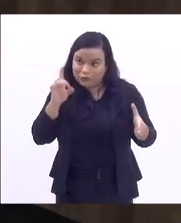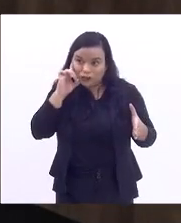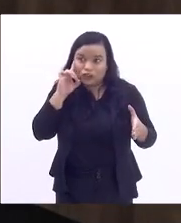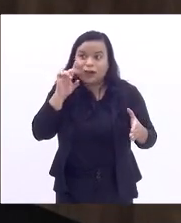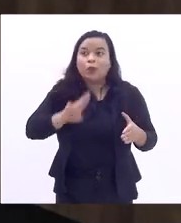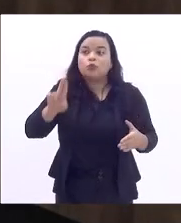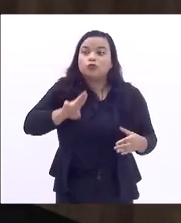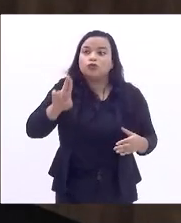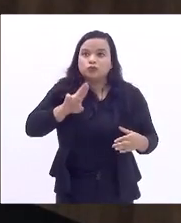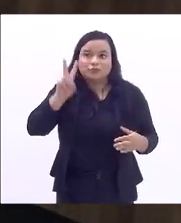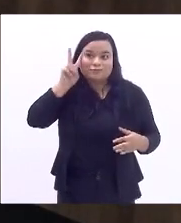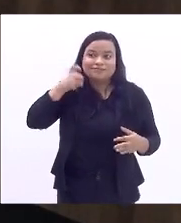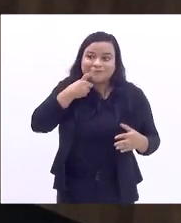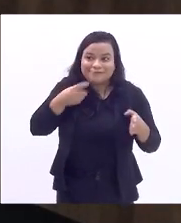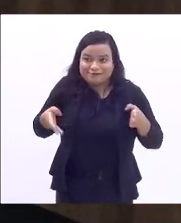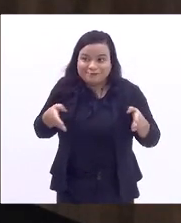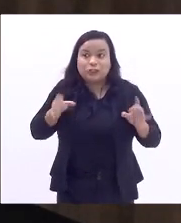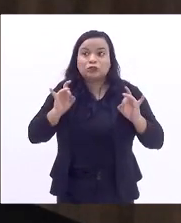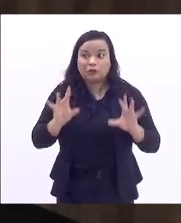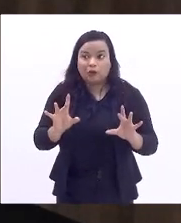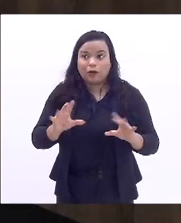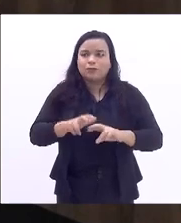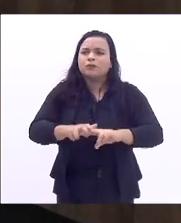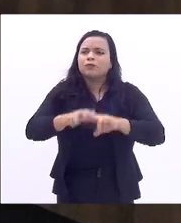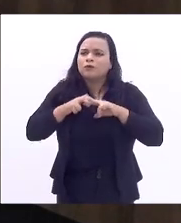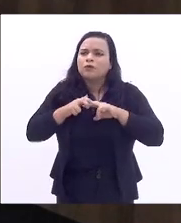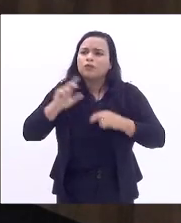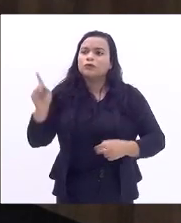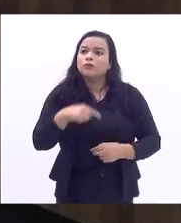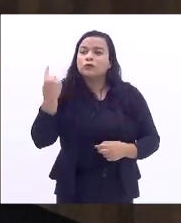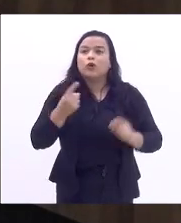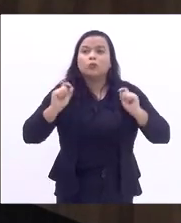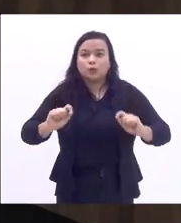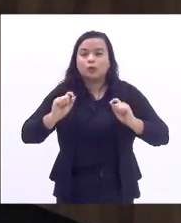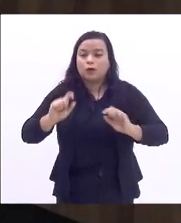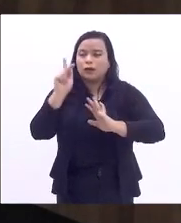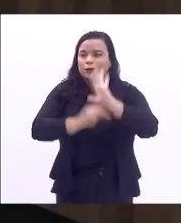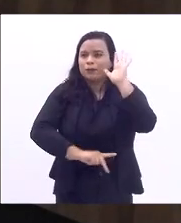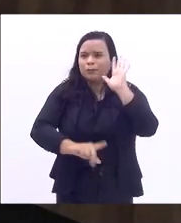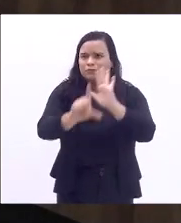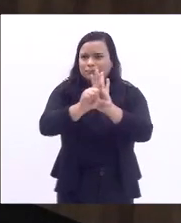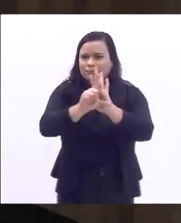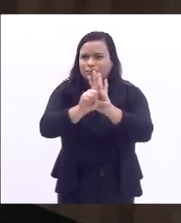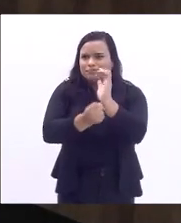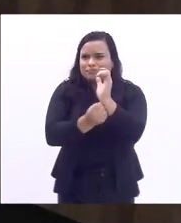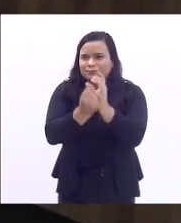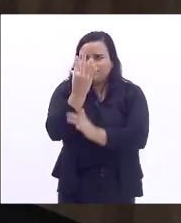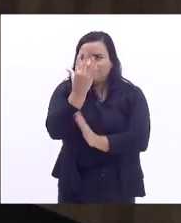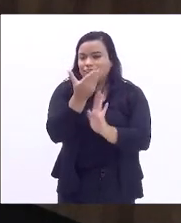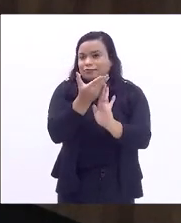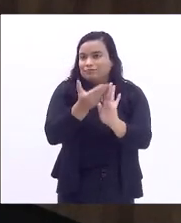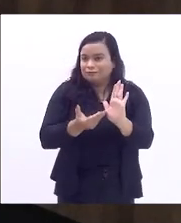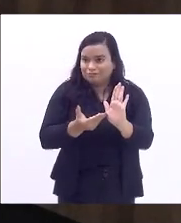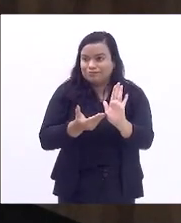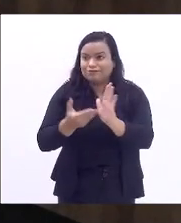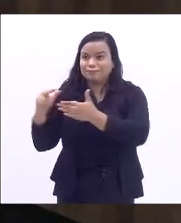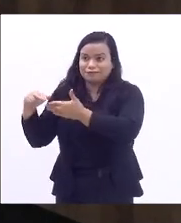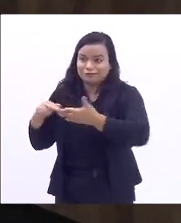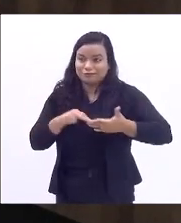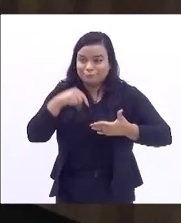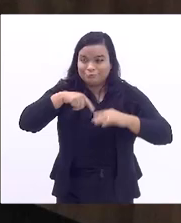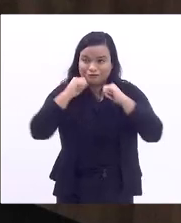em dias úteis razão pela qual o projeto de lei veio para